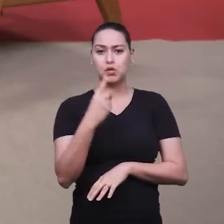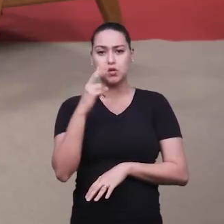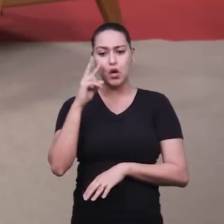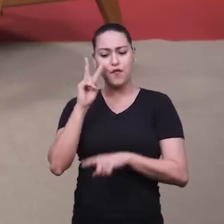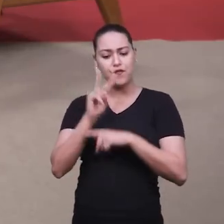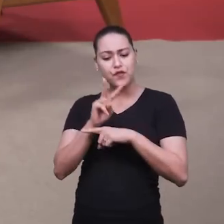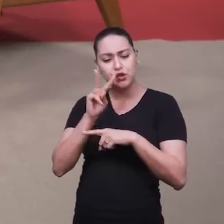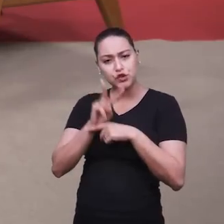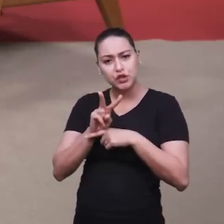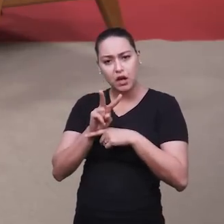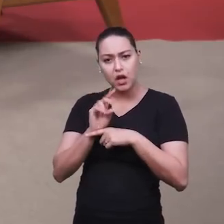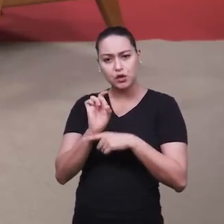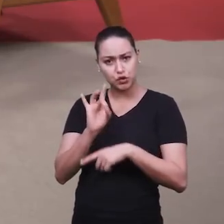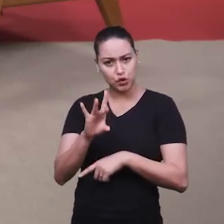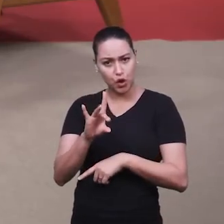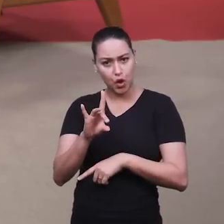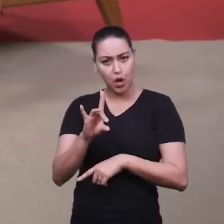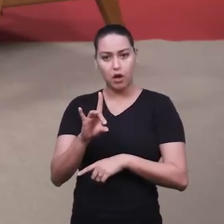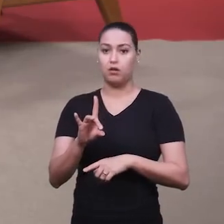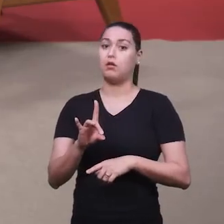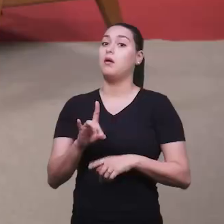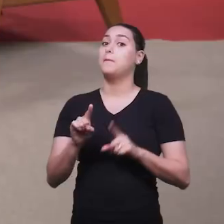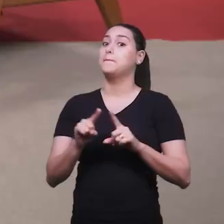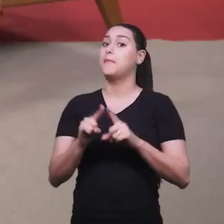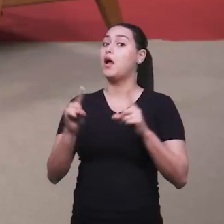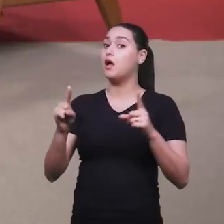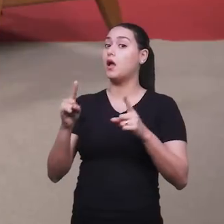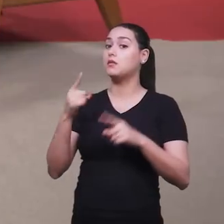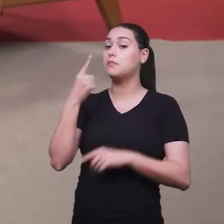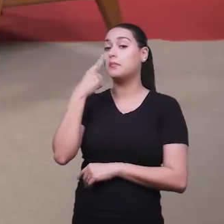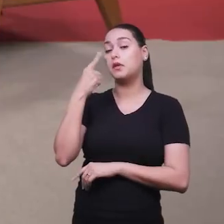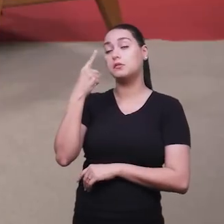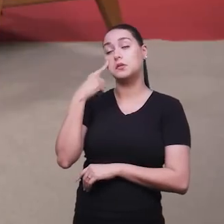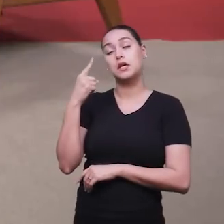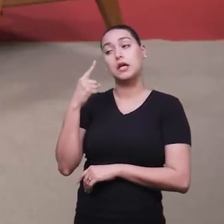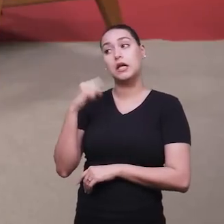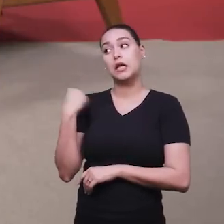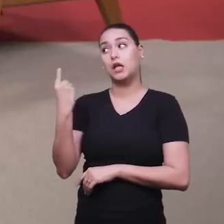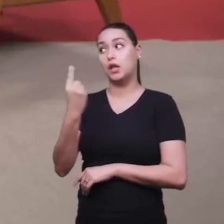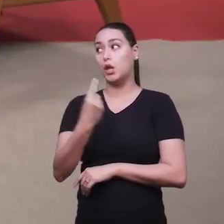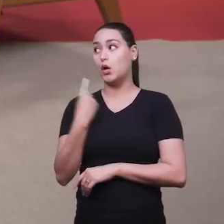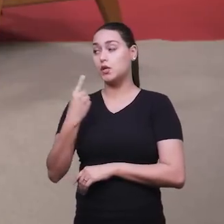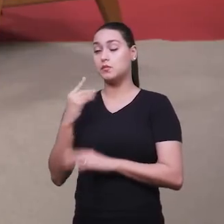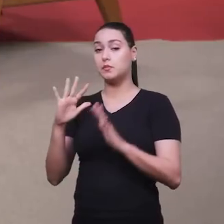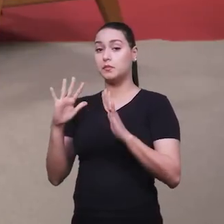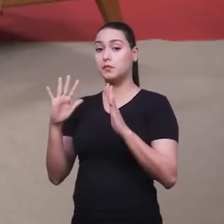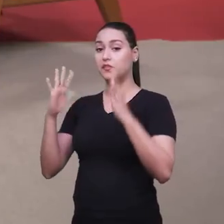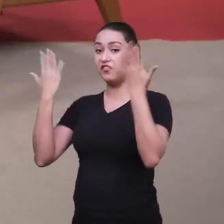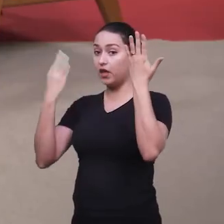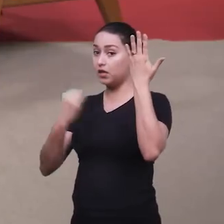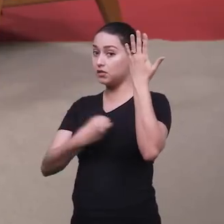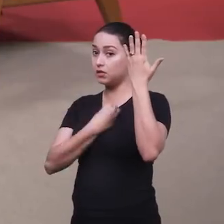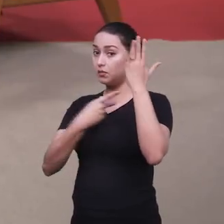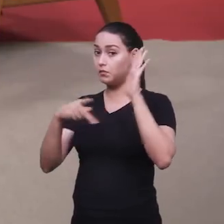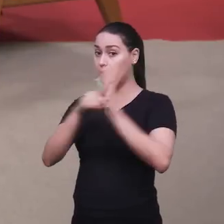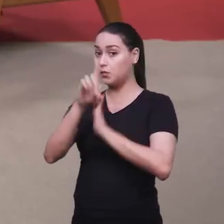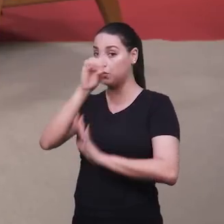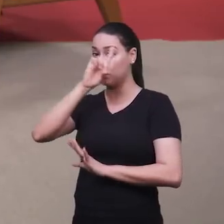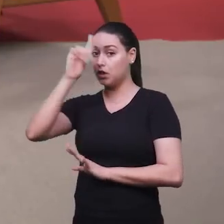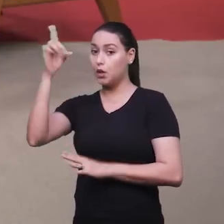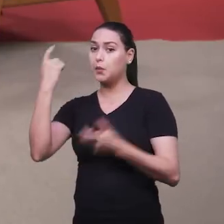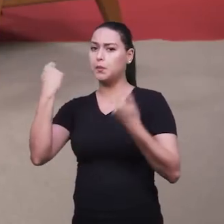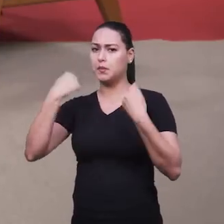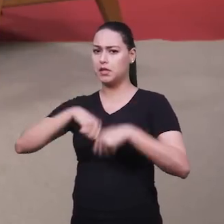a sermos vigilantes, mas que para participarmos de sua festa é necessário atentarmos para a doutrina